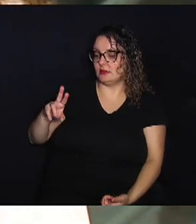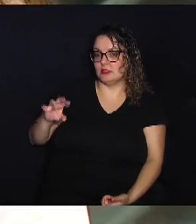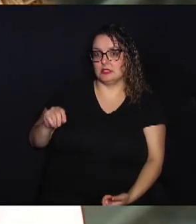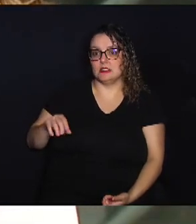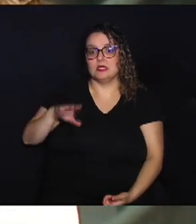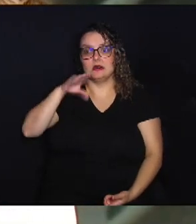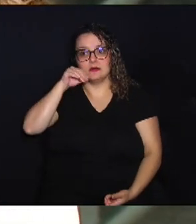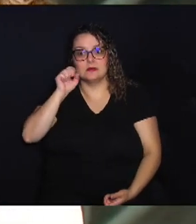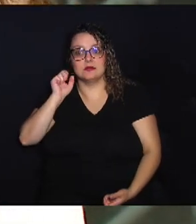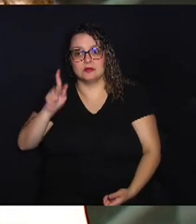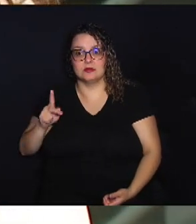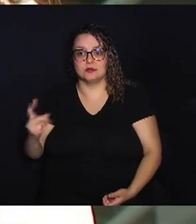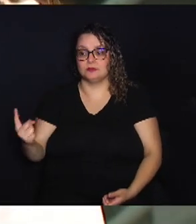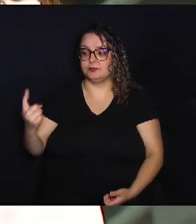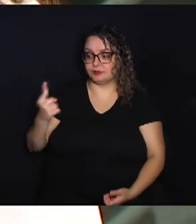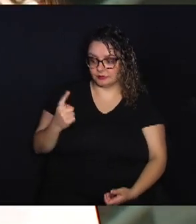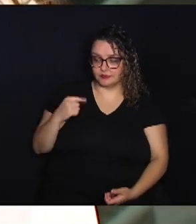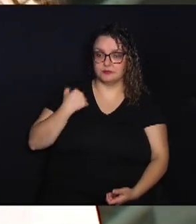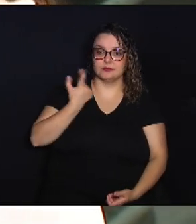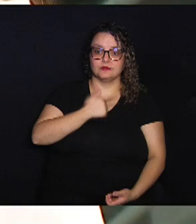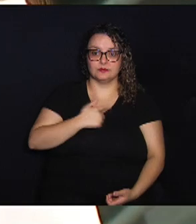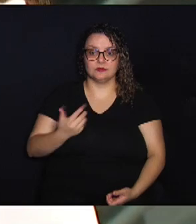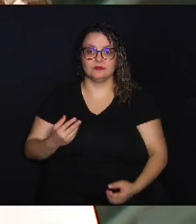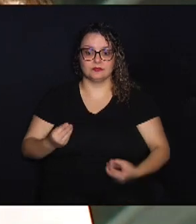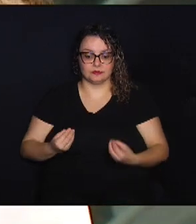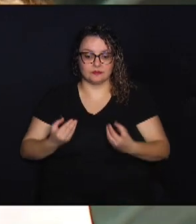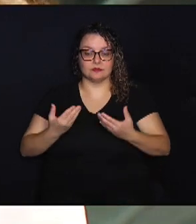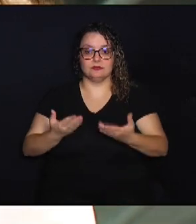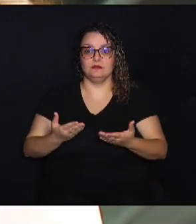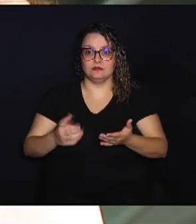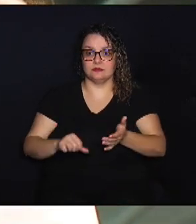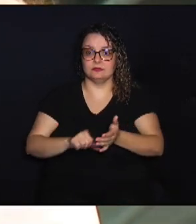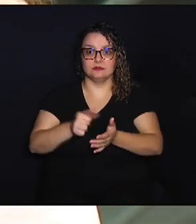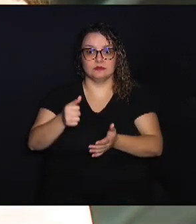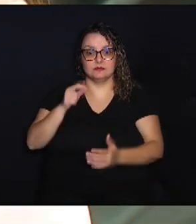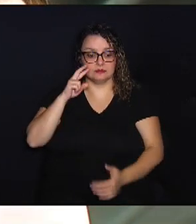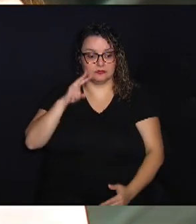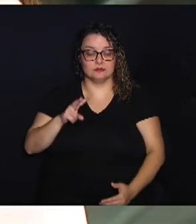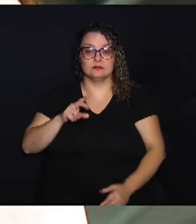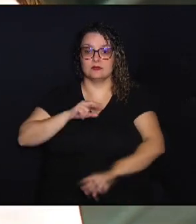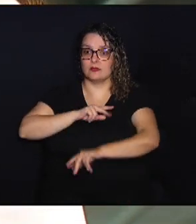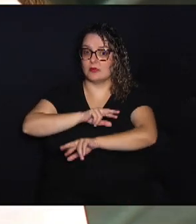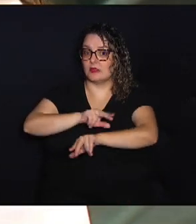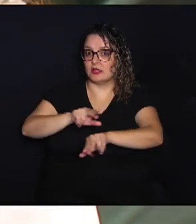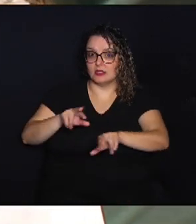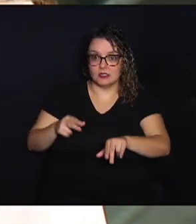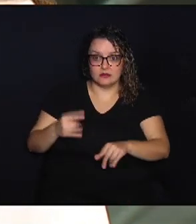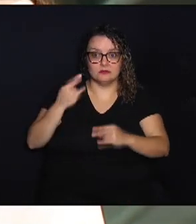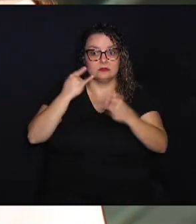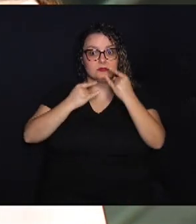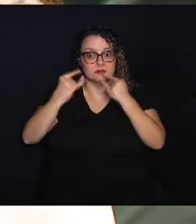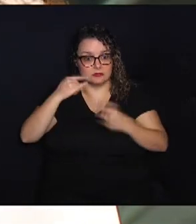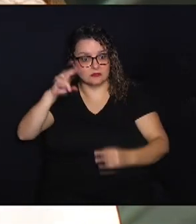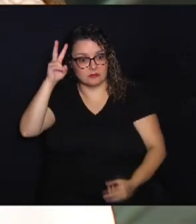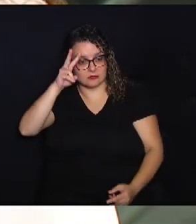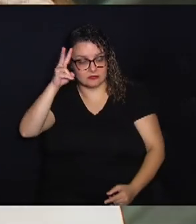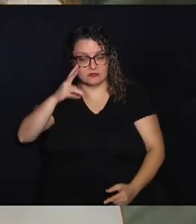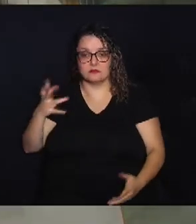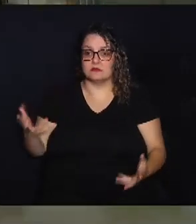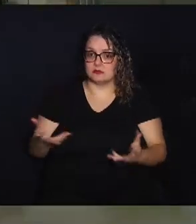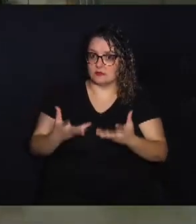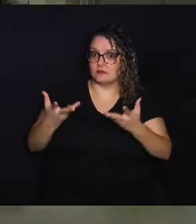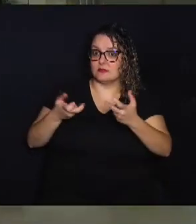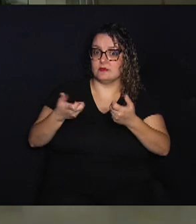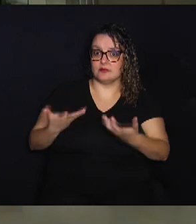da Unicamp, ela nos procurou e ela trouxe logo à primeira vista, a gente viu que tinha assim um interesse histórico incrível